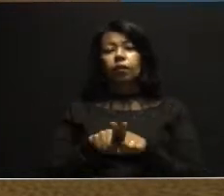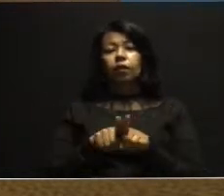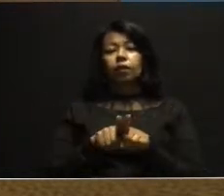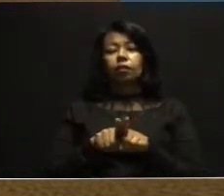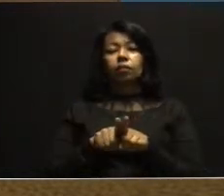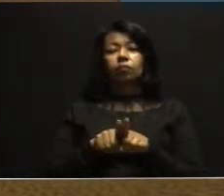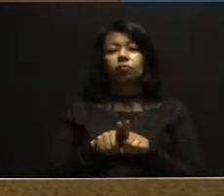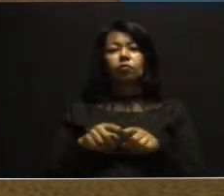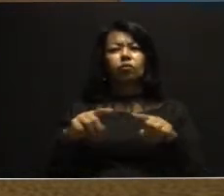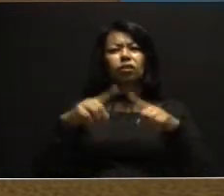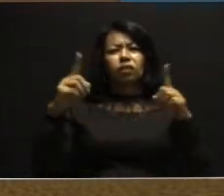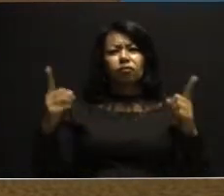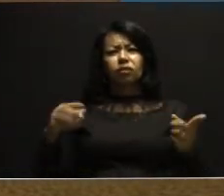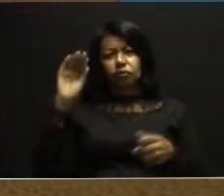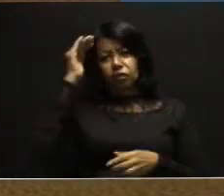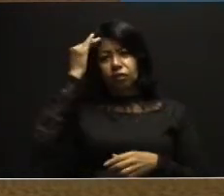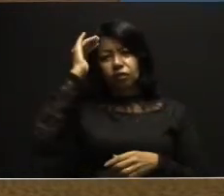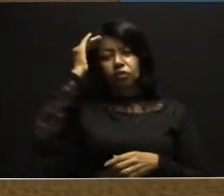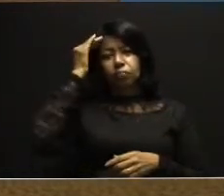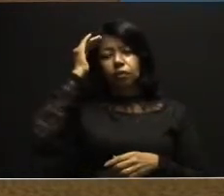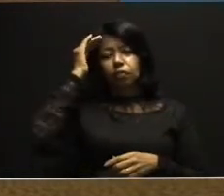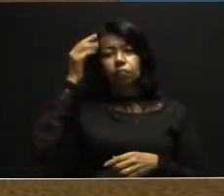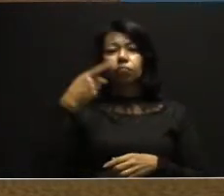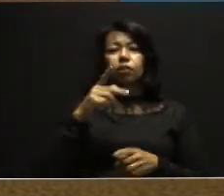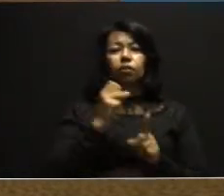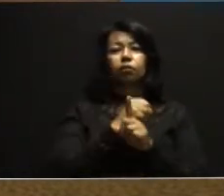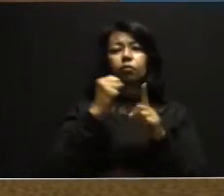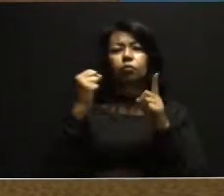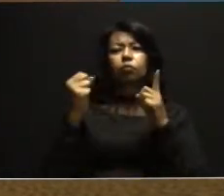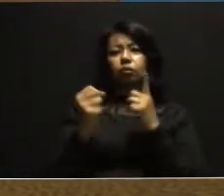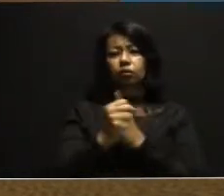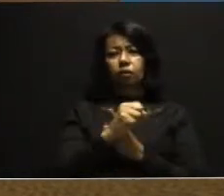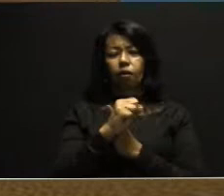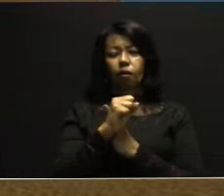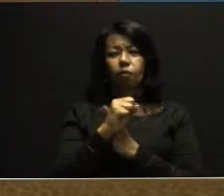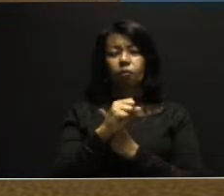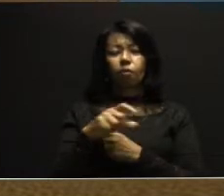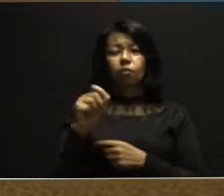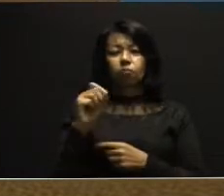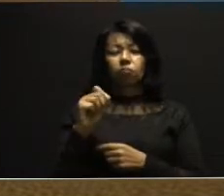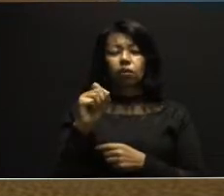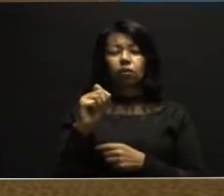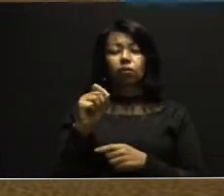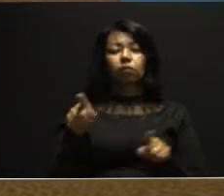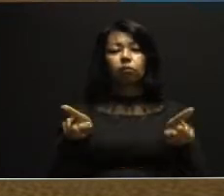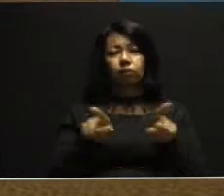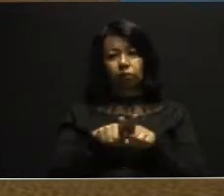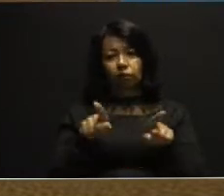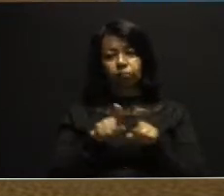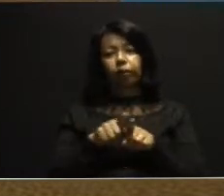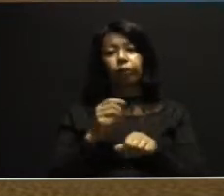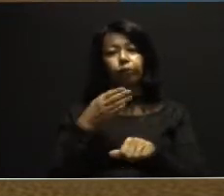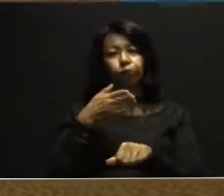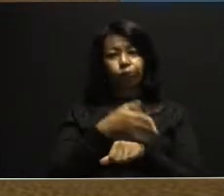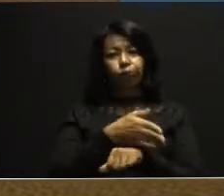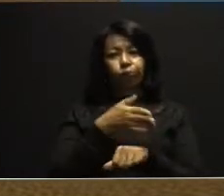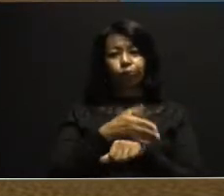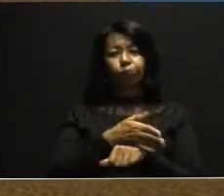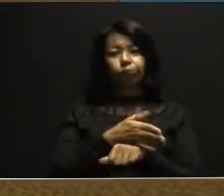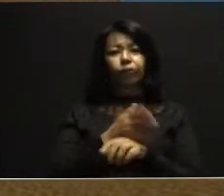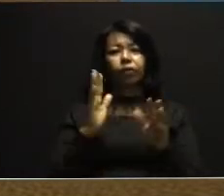grandes desafios do ponto de vista social, né, que também interferem tanto na vida da